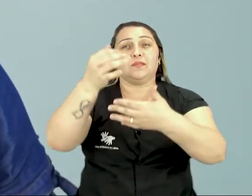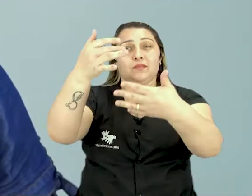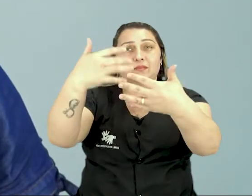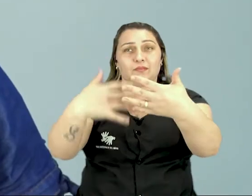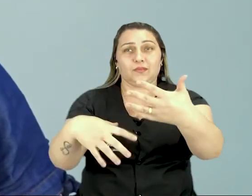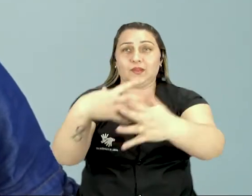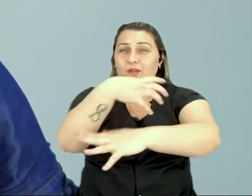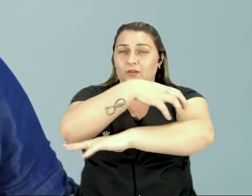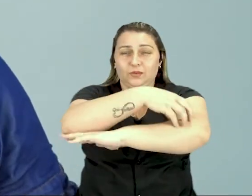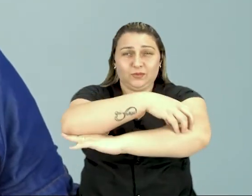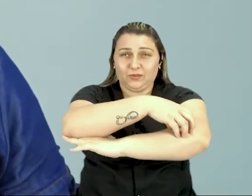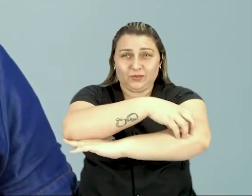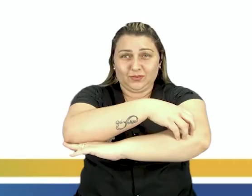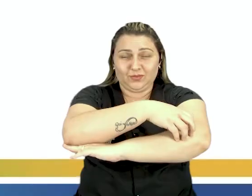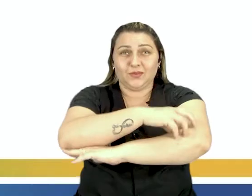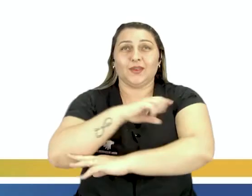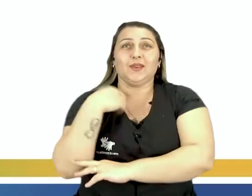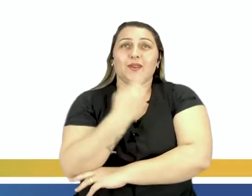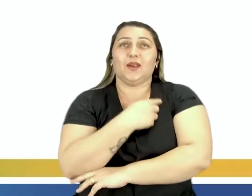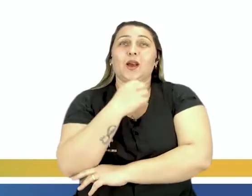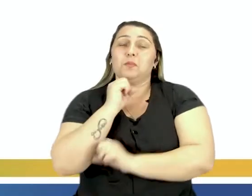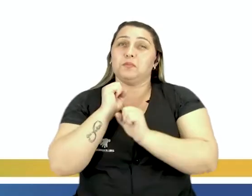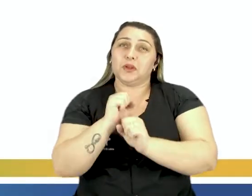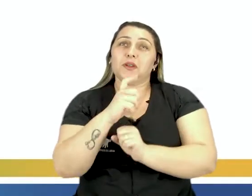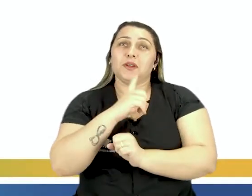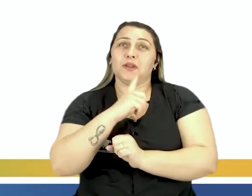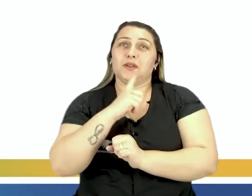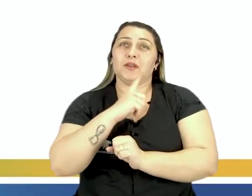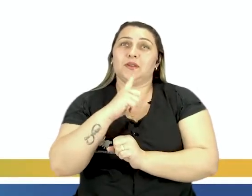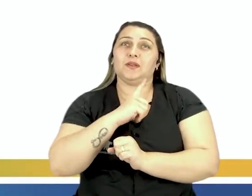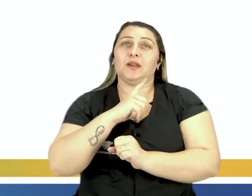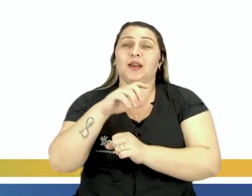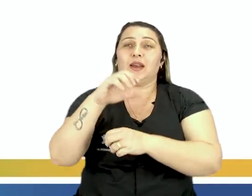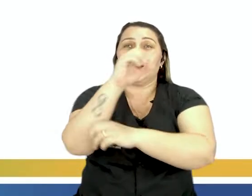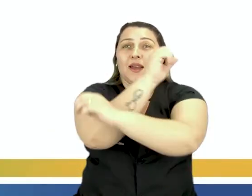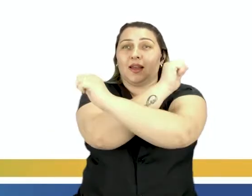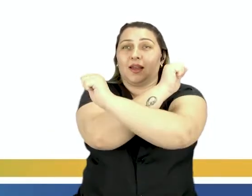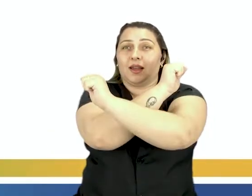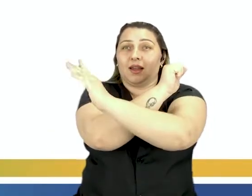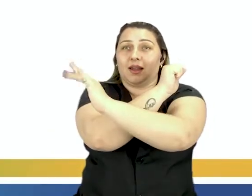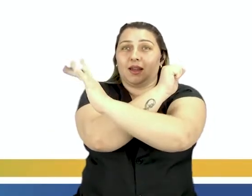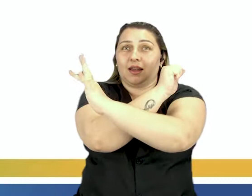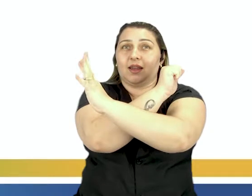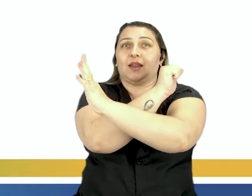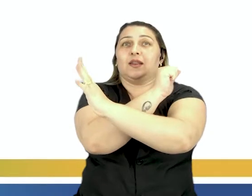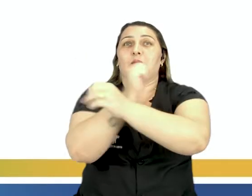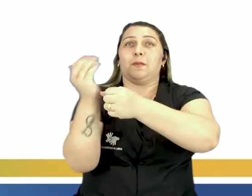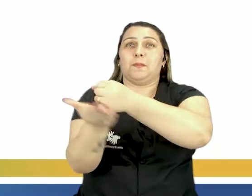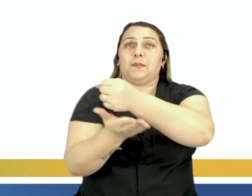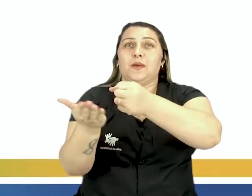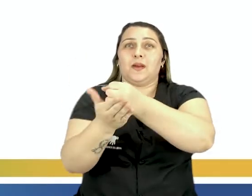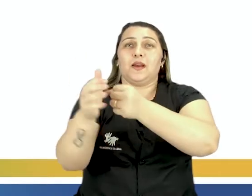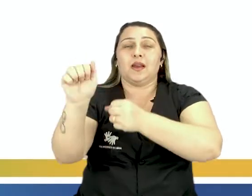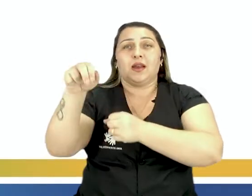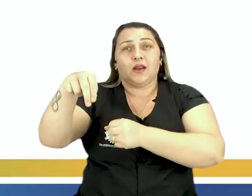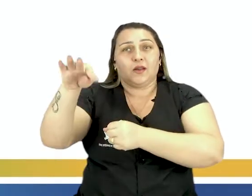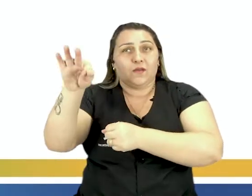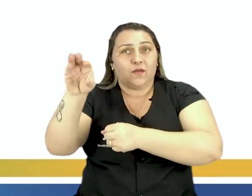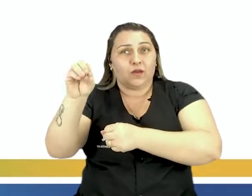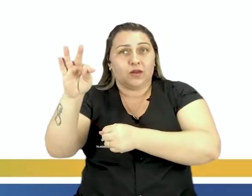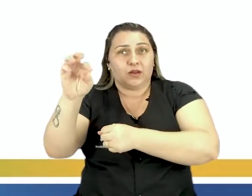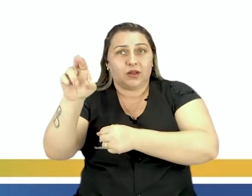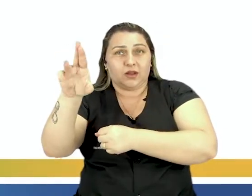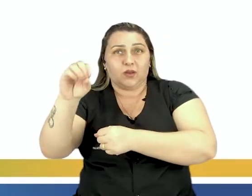dos óxidos. Nós podemos ter óxidos classificados como ácidos, básicos,